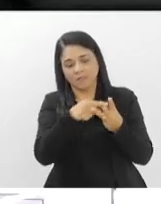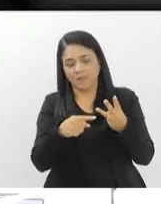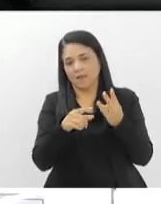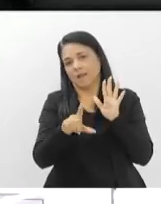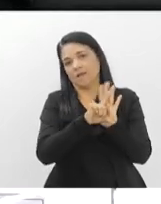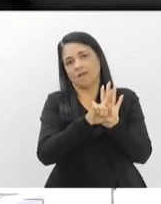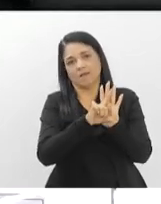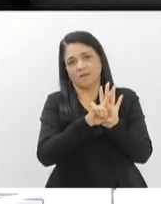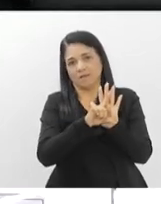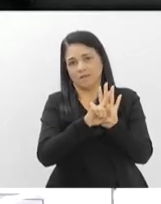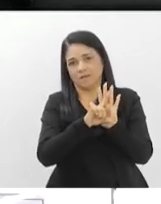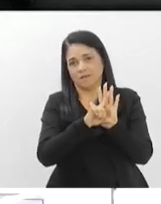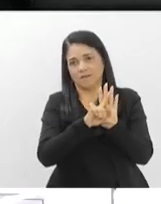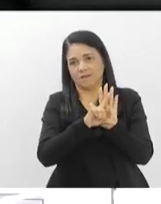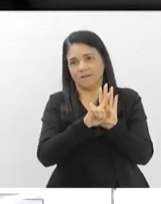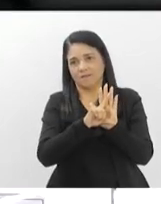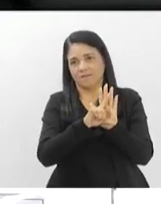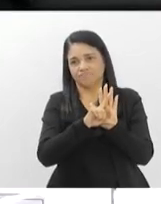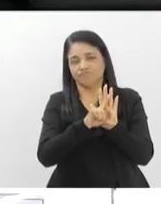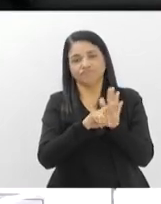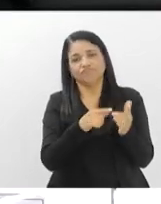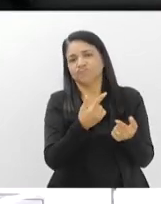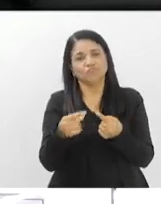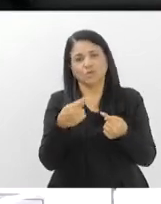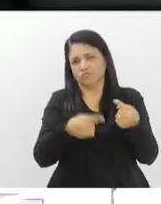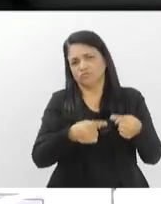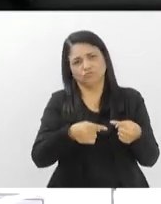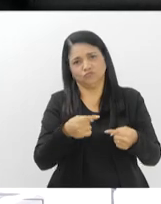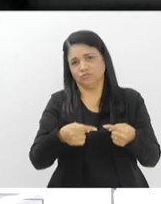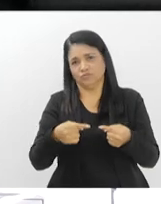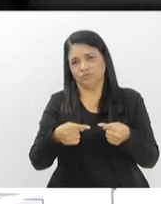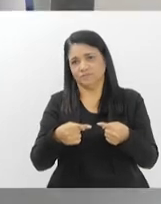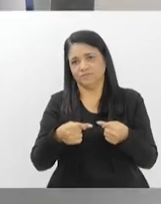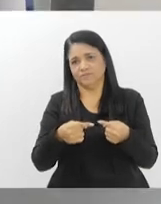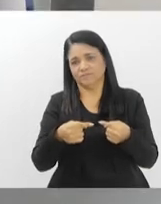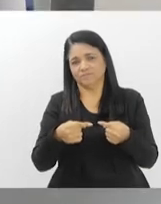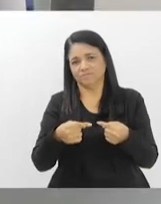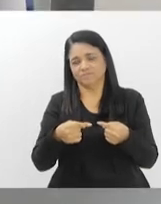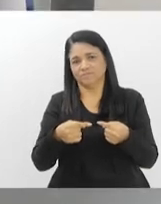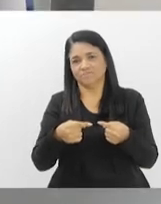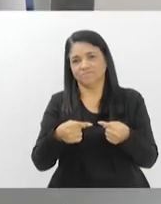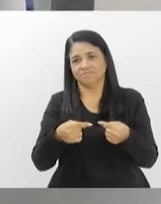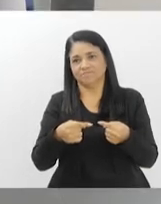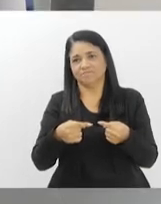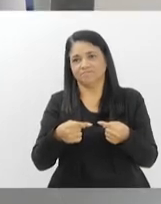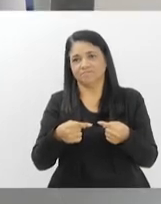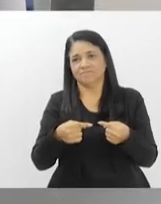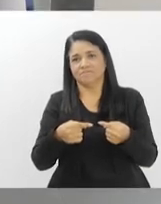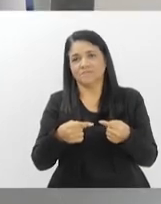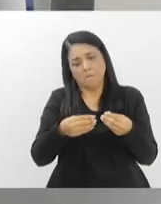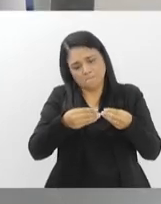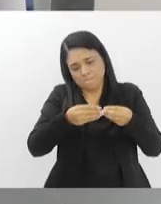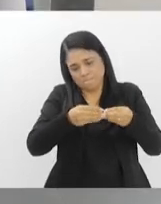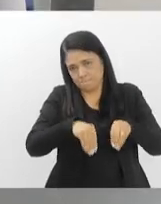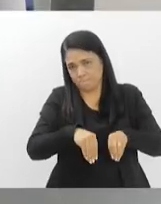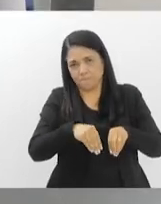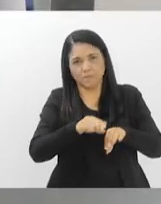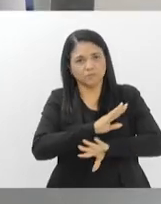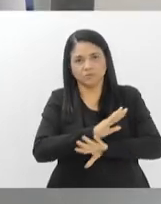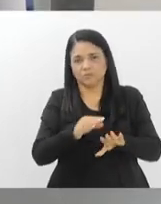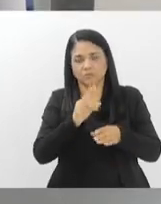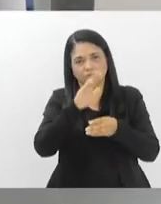duas. Não tem o que discutir. Então, voto deputado Luiz Paulo, o último. Prejudica aí logo e vamos